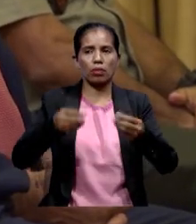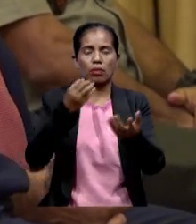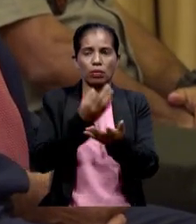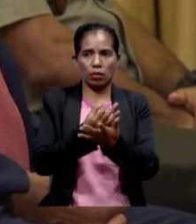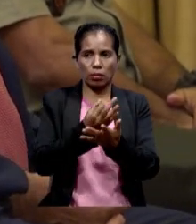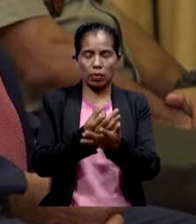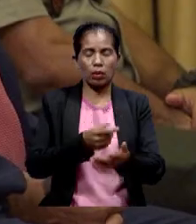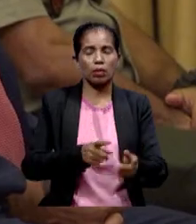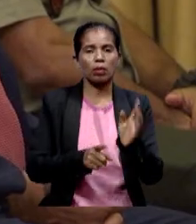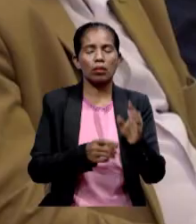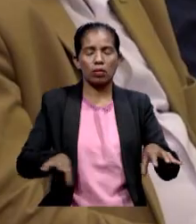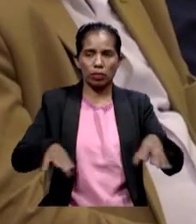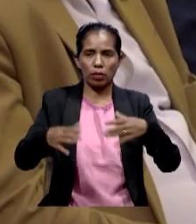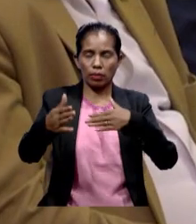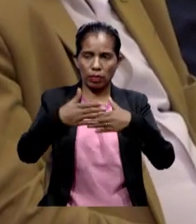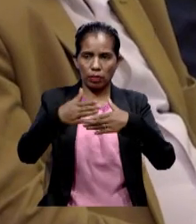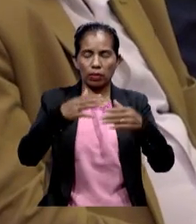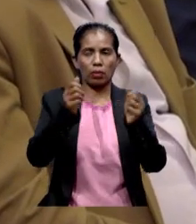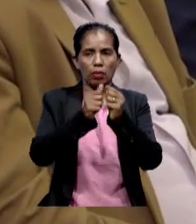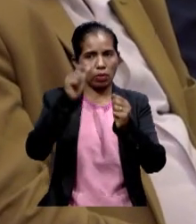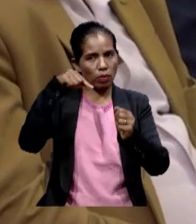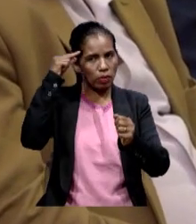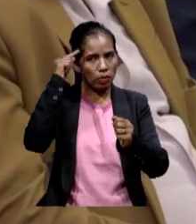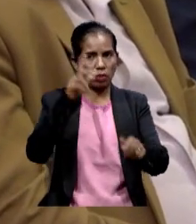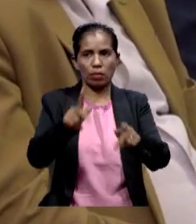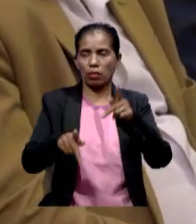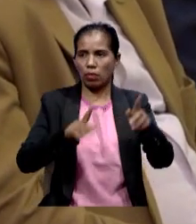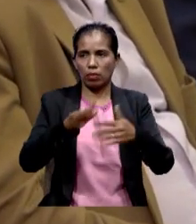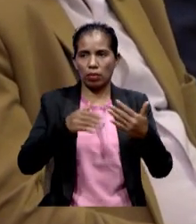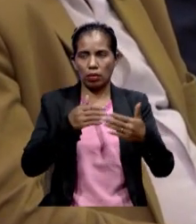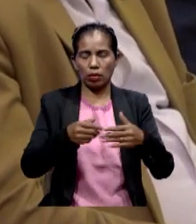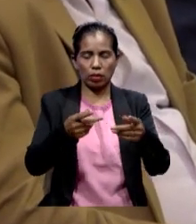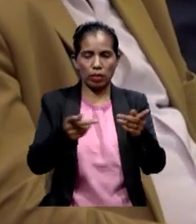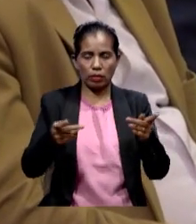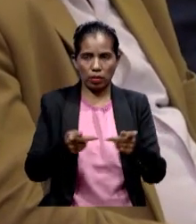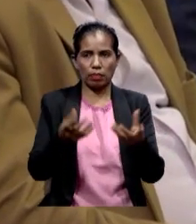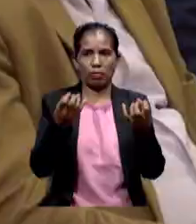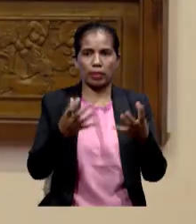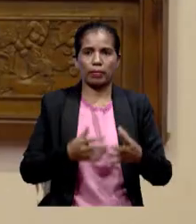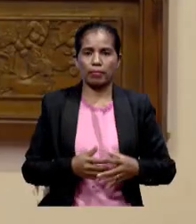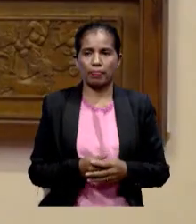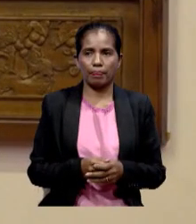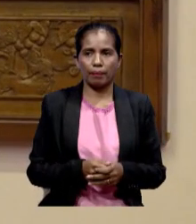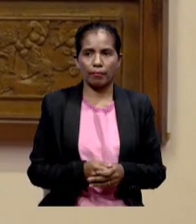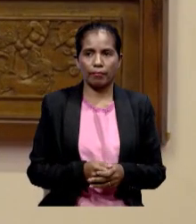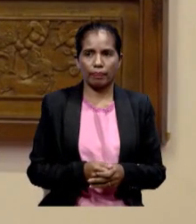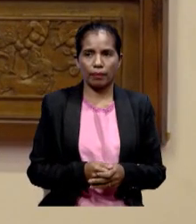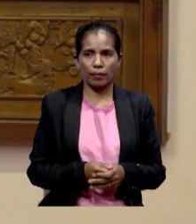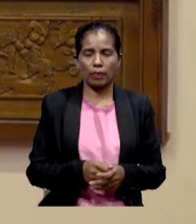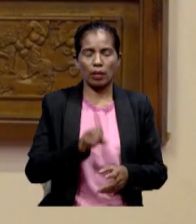direito, serviço biciclio ao governo na sociedade civil e a área OIOIN. A gente triste